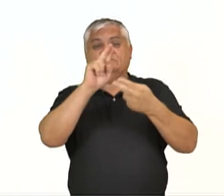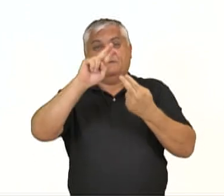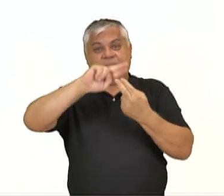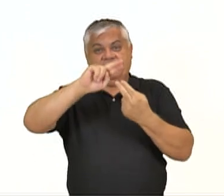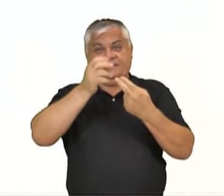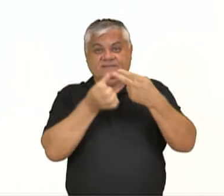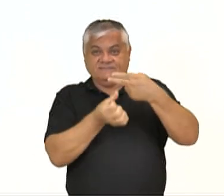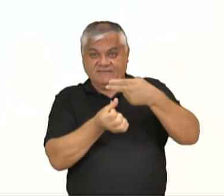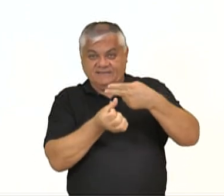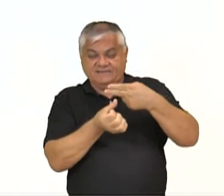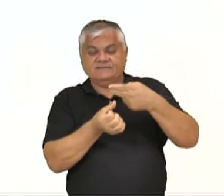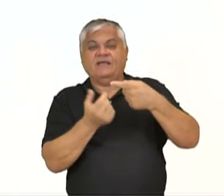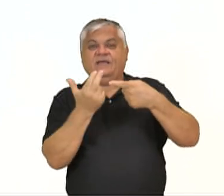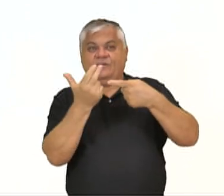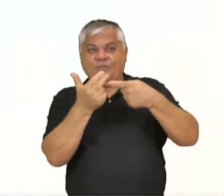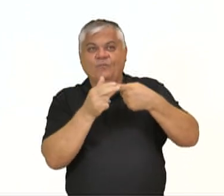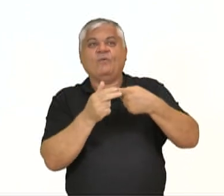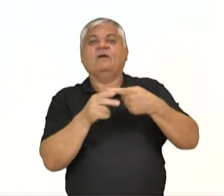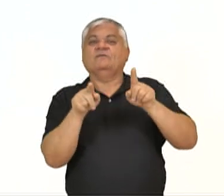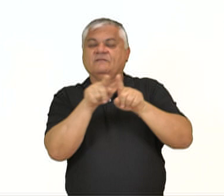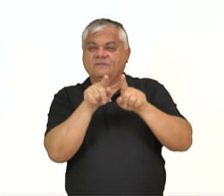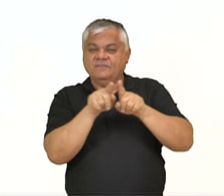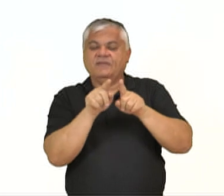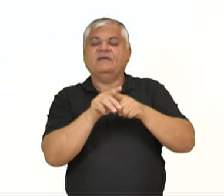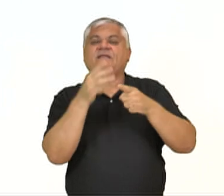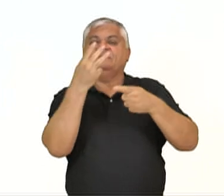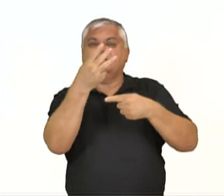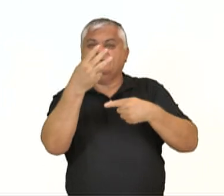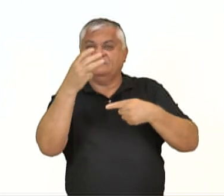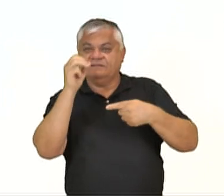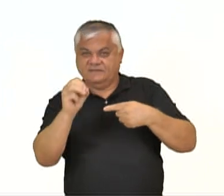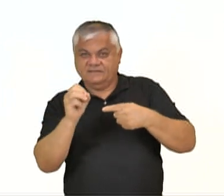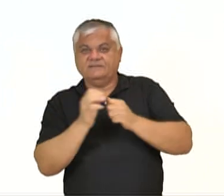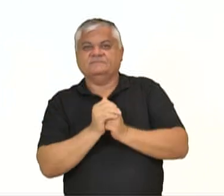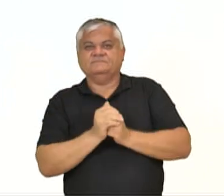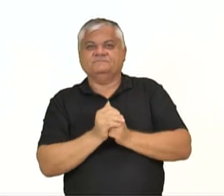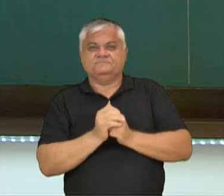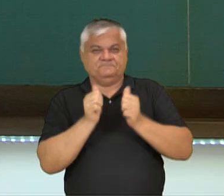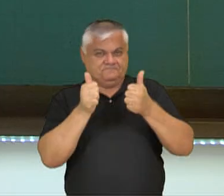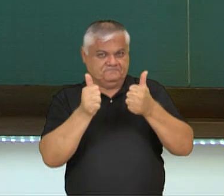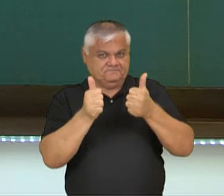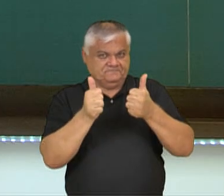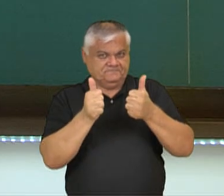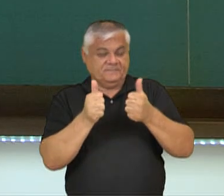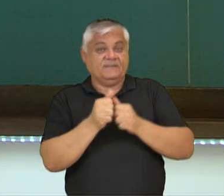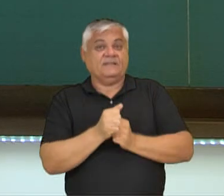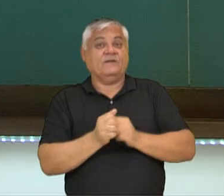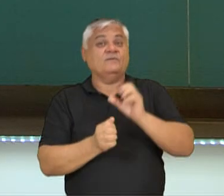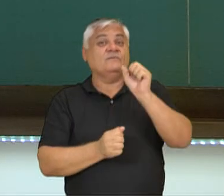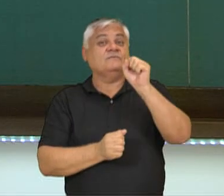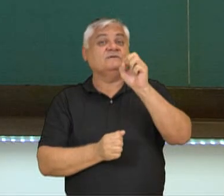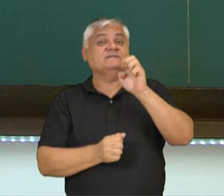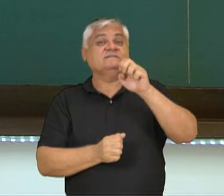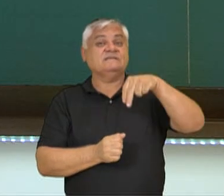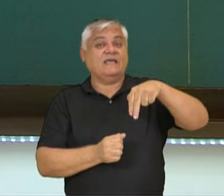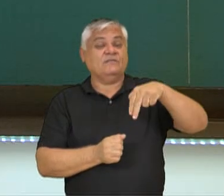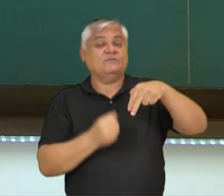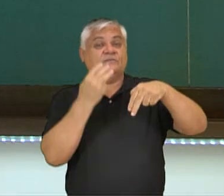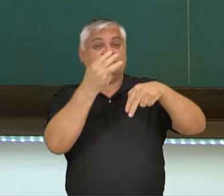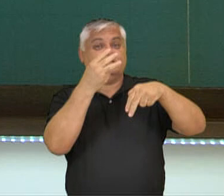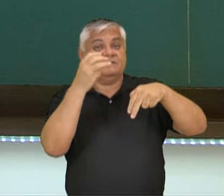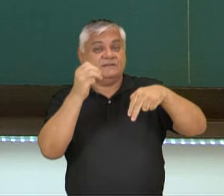6 tem o mesmo valor que o seno do ângulo de 330 graus. Estou falando do seno, então aqui ele